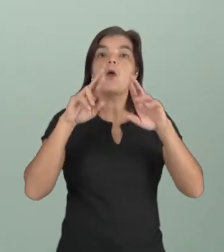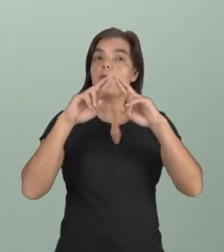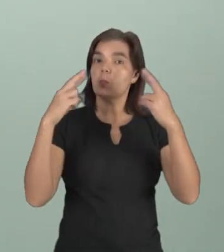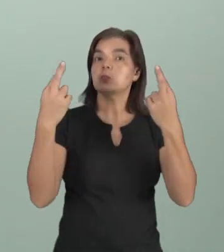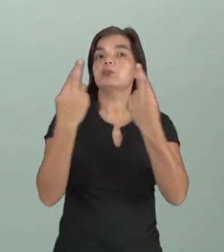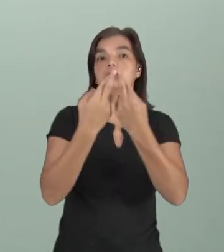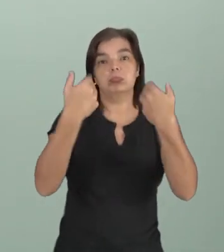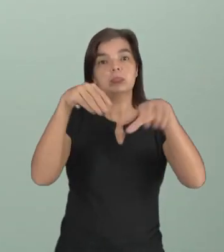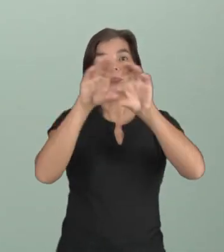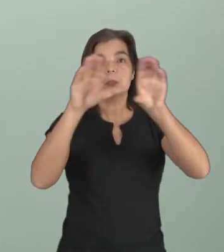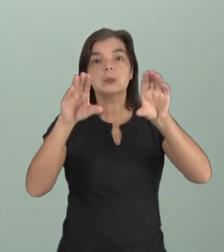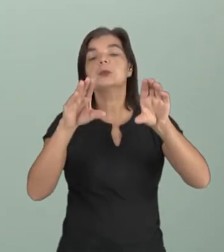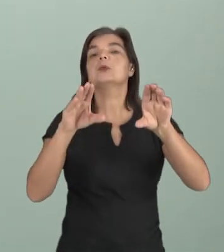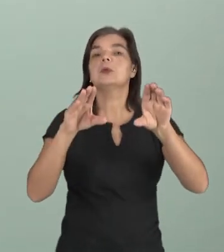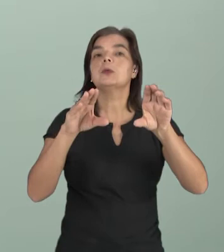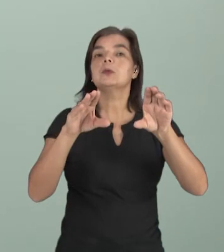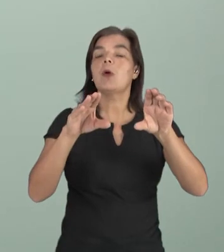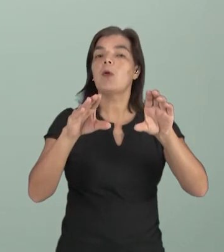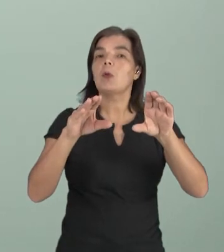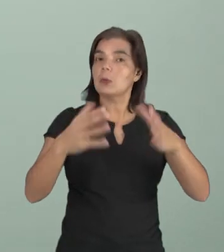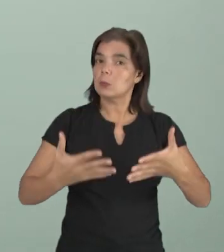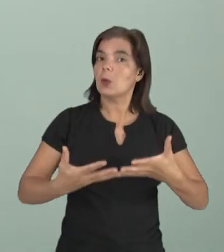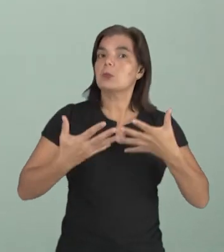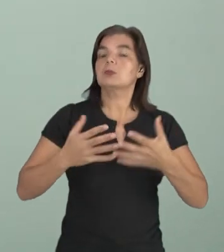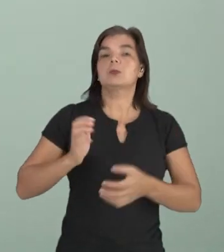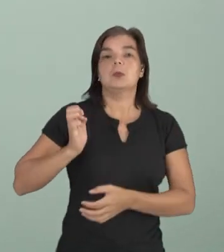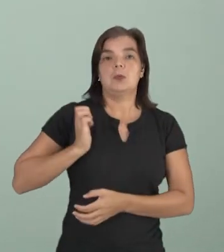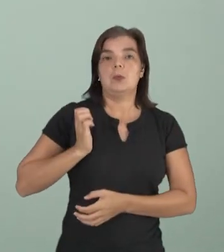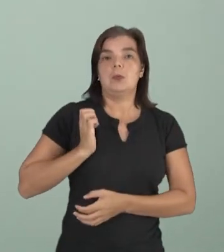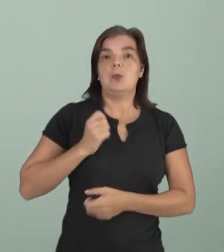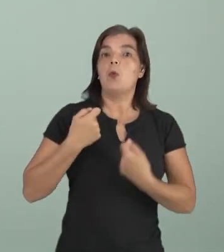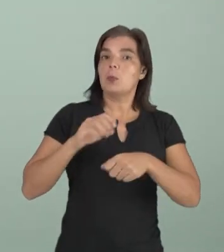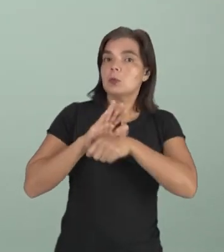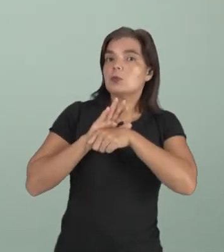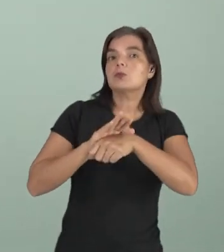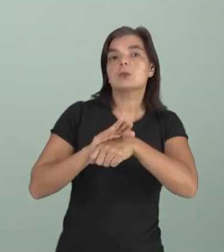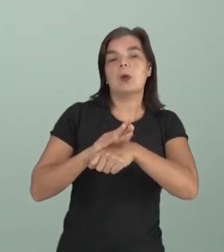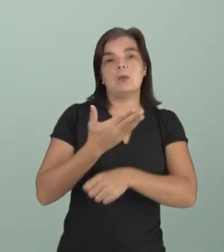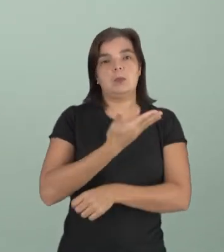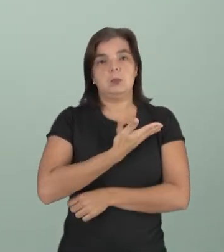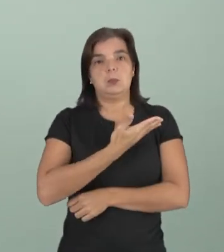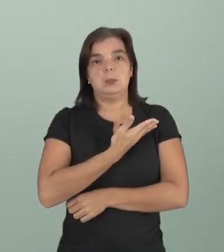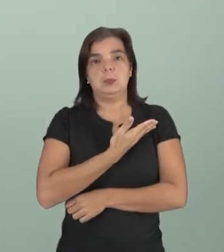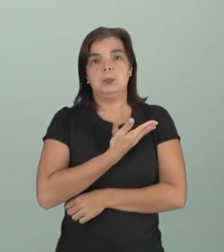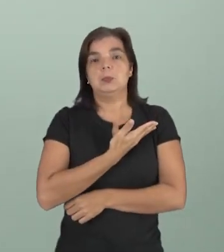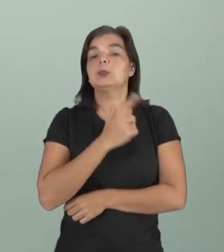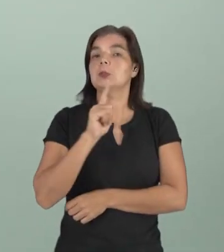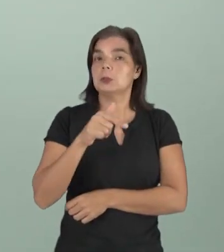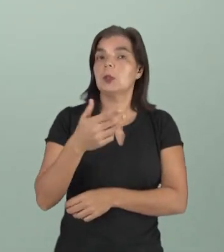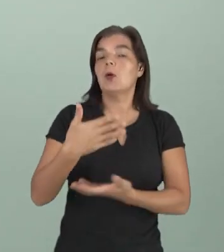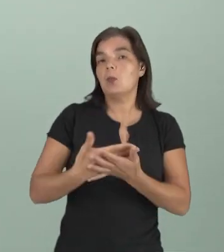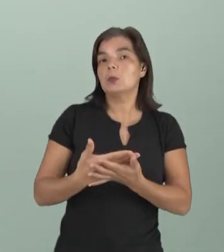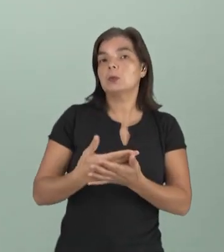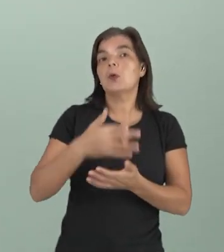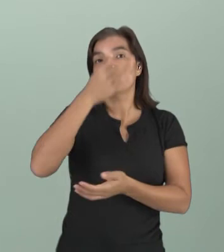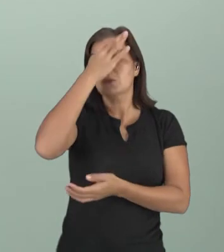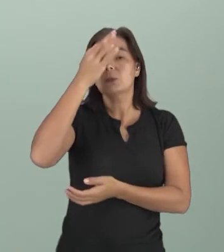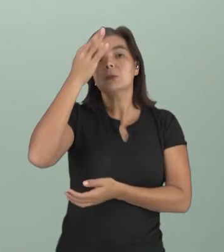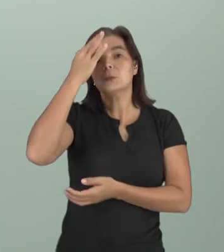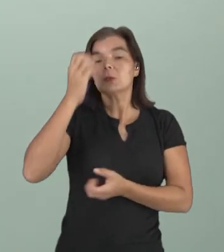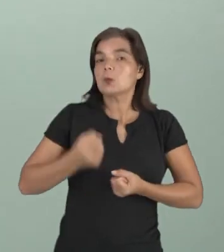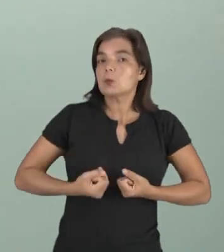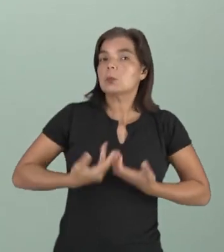dos céus, então isso impulsiona a minha ação ética, eu devo auxiliar o próximo. Então são anedotas filosóficas